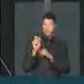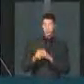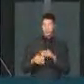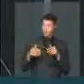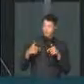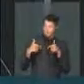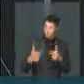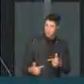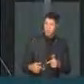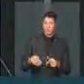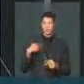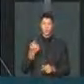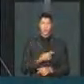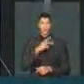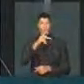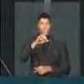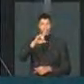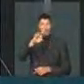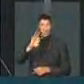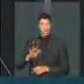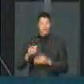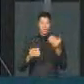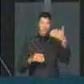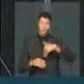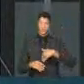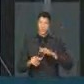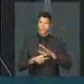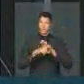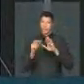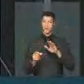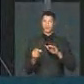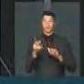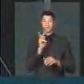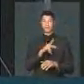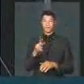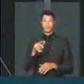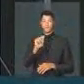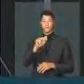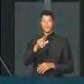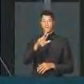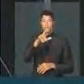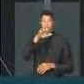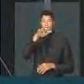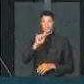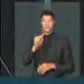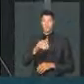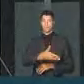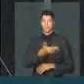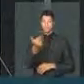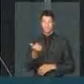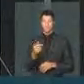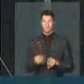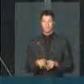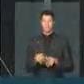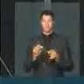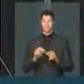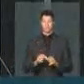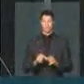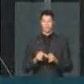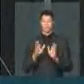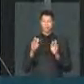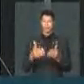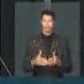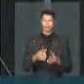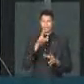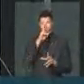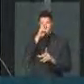que é militante do nosso partido, ela vem se destacando, a professora Áurea Prazeres, ela vem se destacando de forma